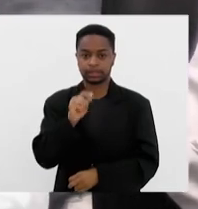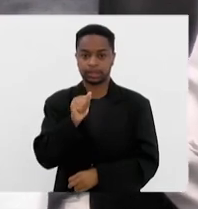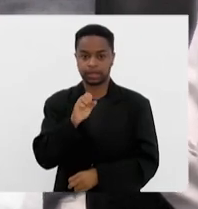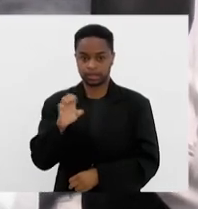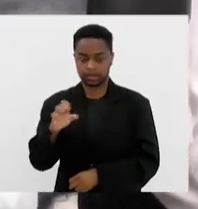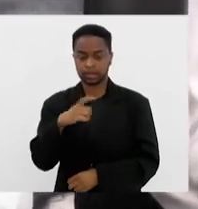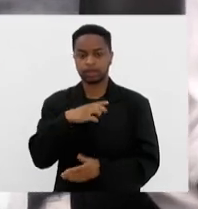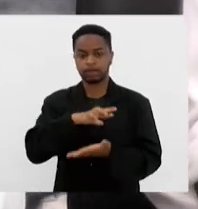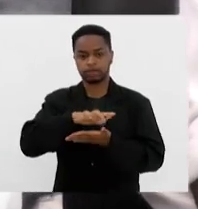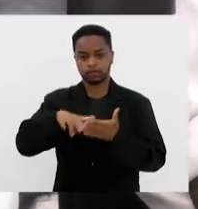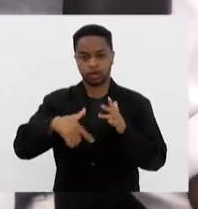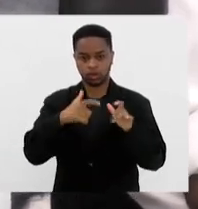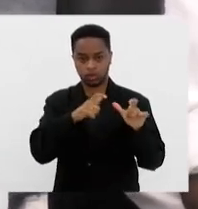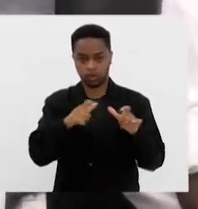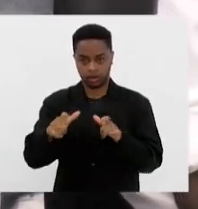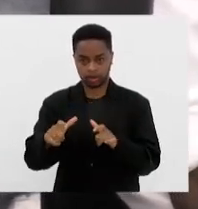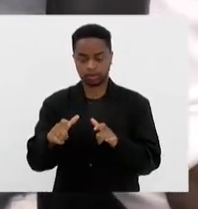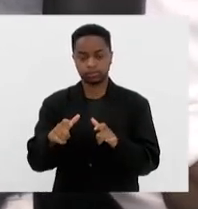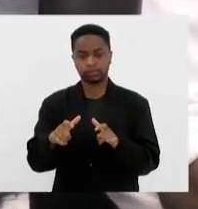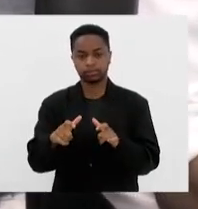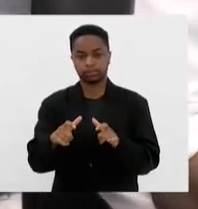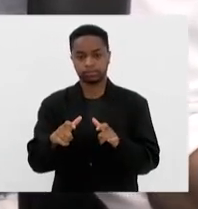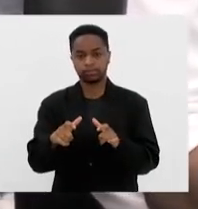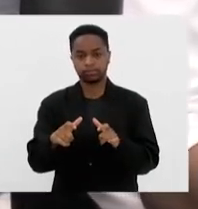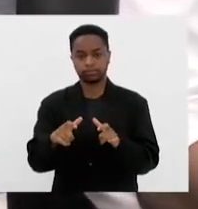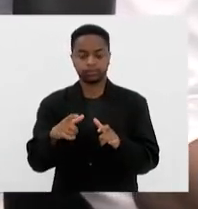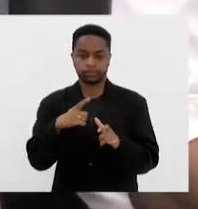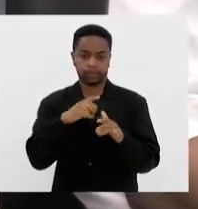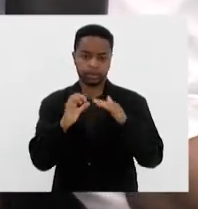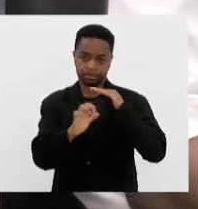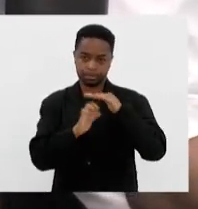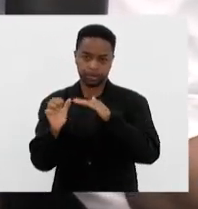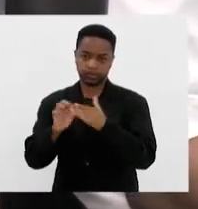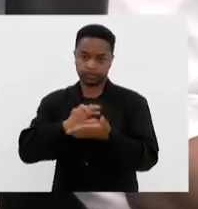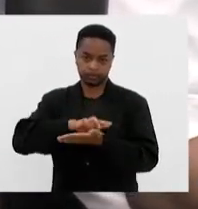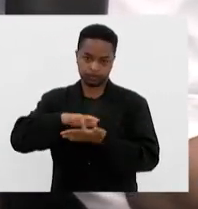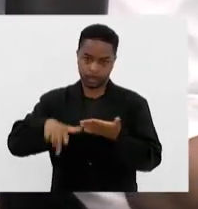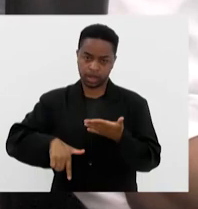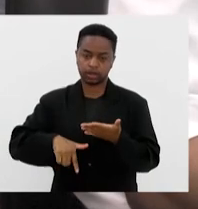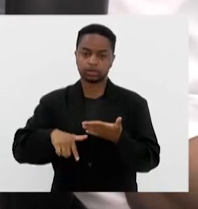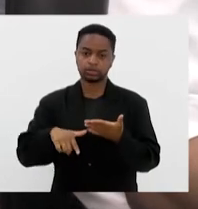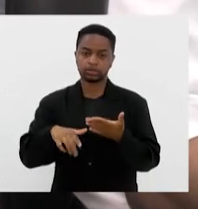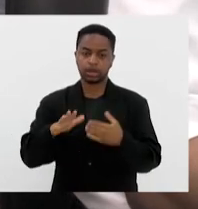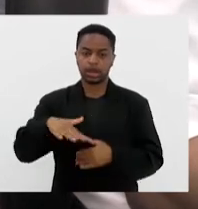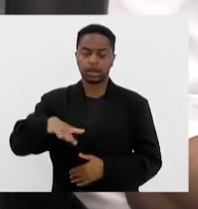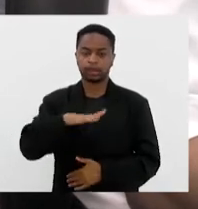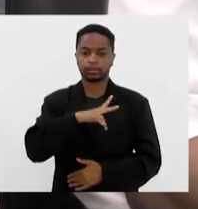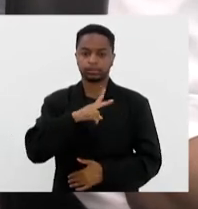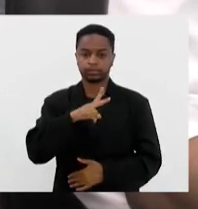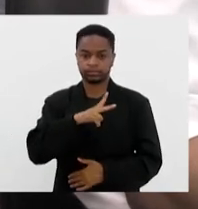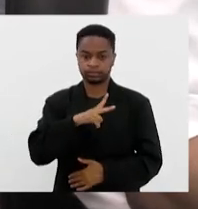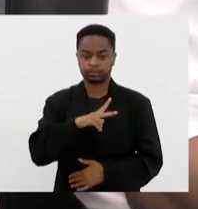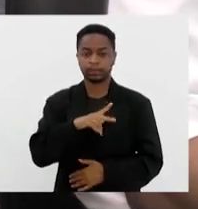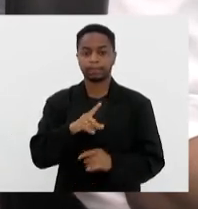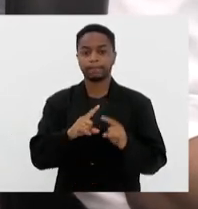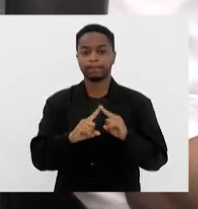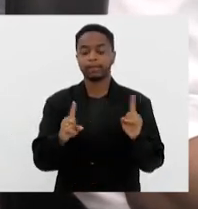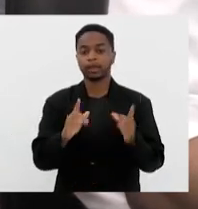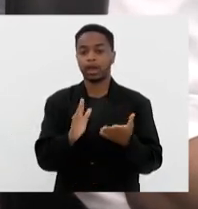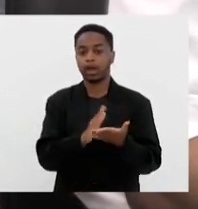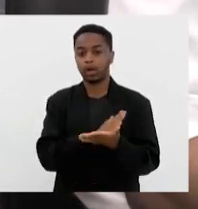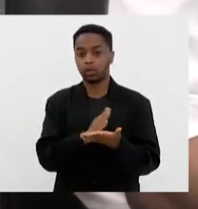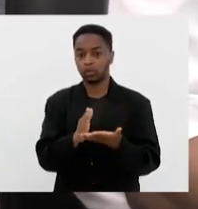foi arrematado por diferentes empresas concessionárias do setor privado, em algumas